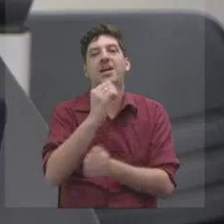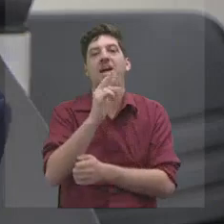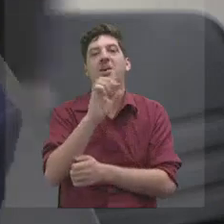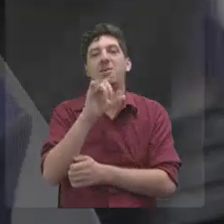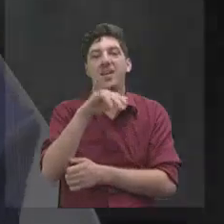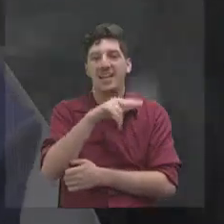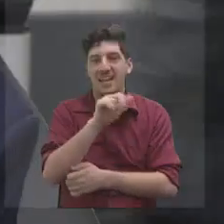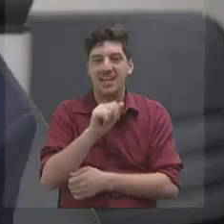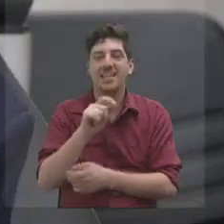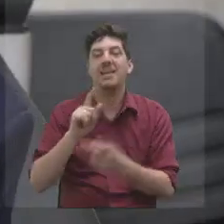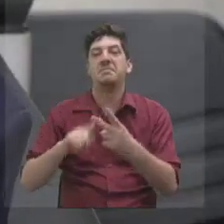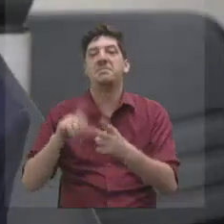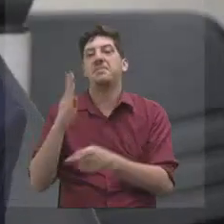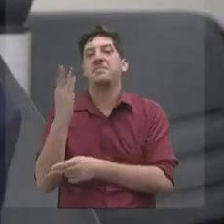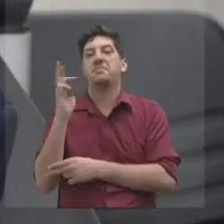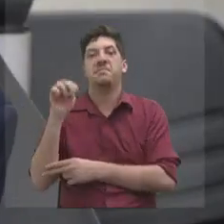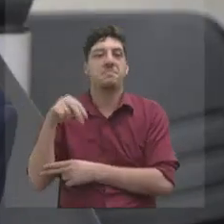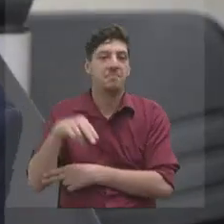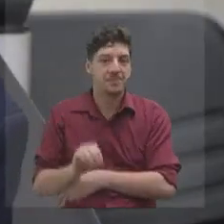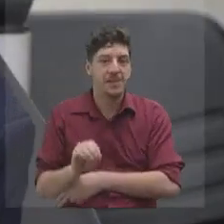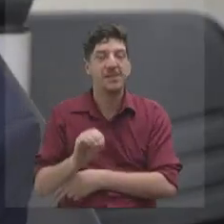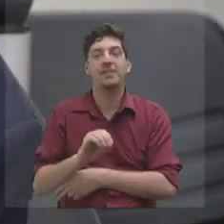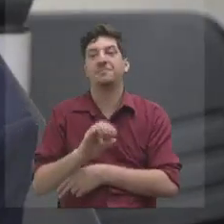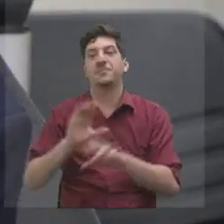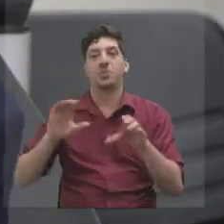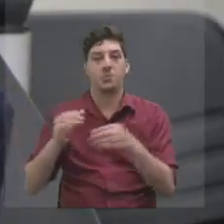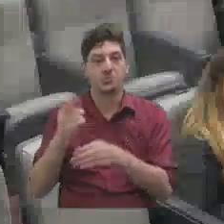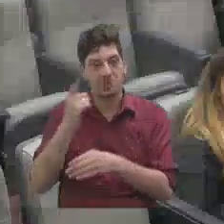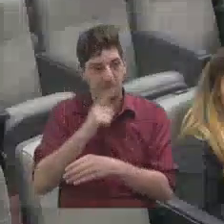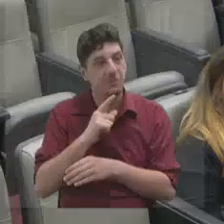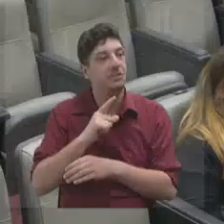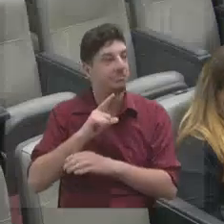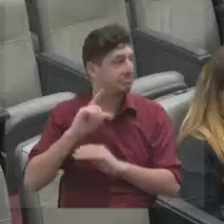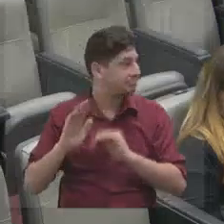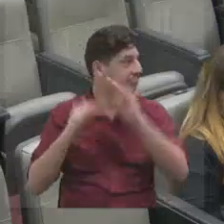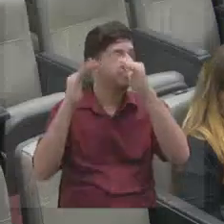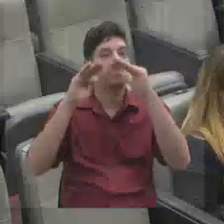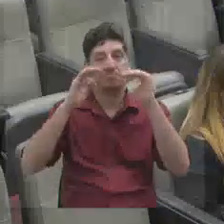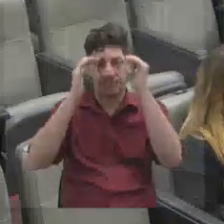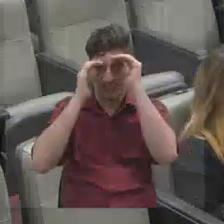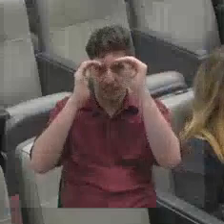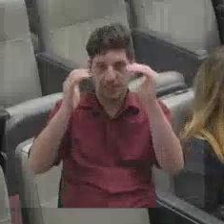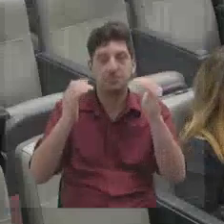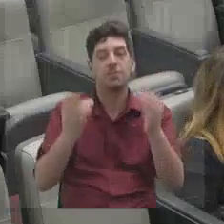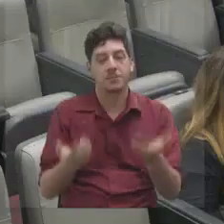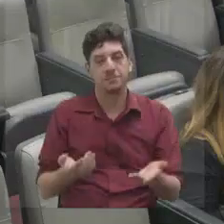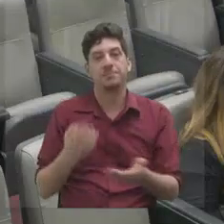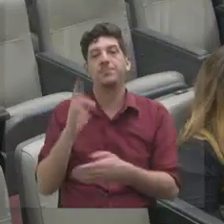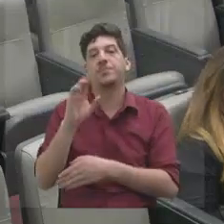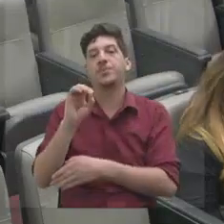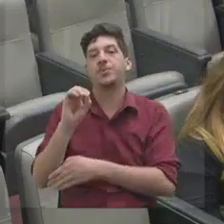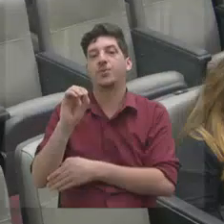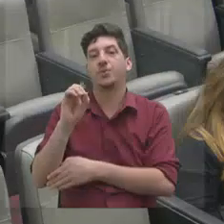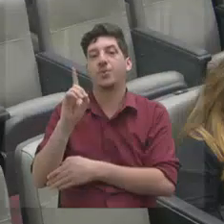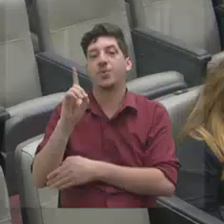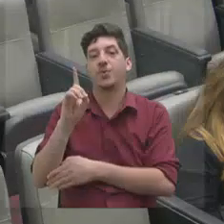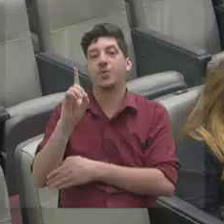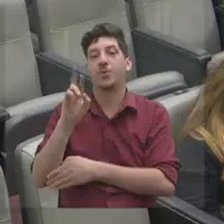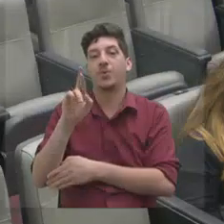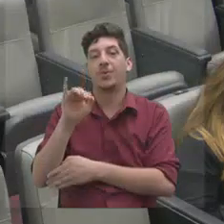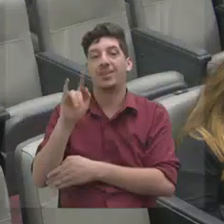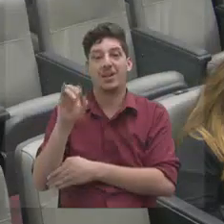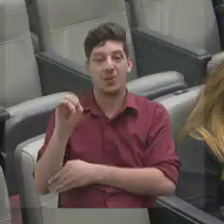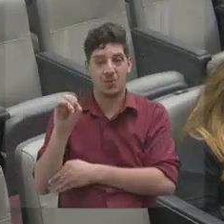toda a equipe realmente fazendo e fazendo com muito respeito com muito resultado o Rodrigo né Rodrigo sempre